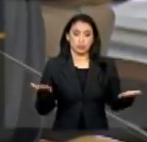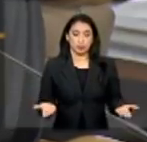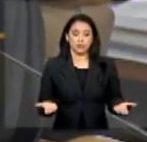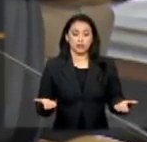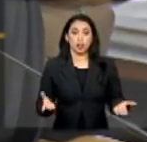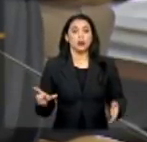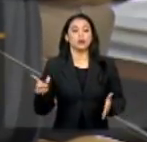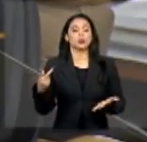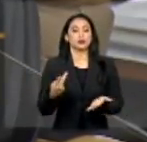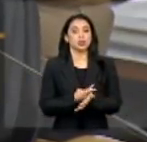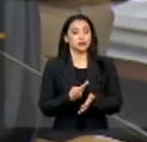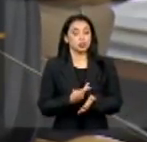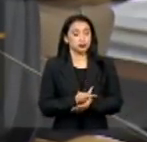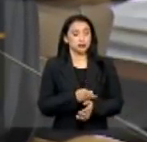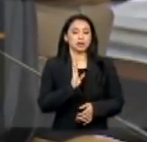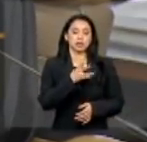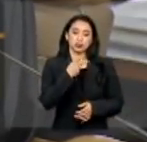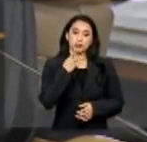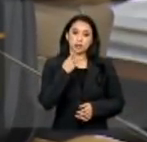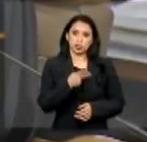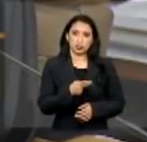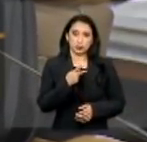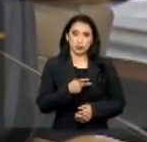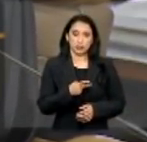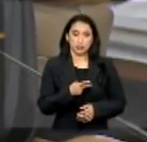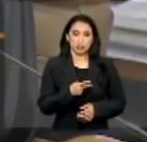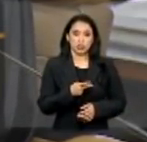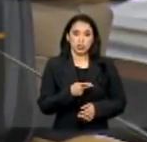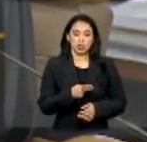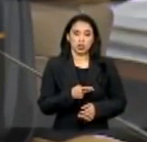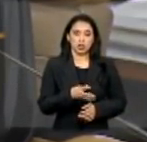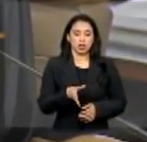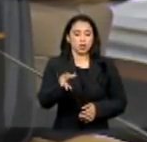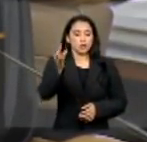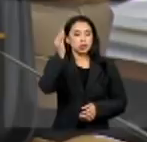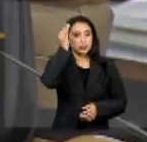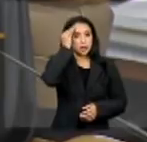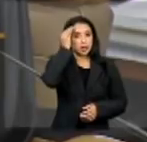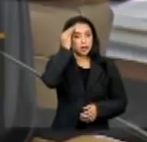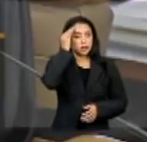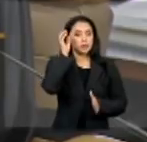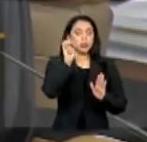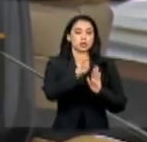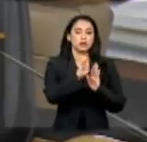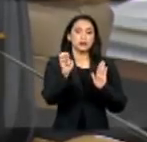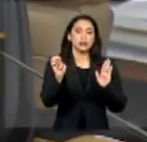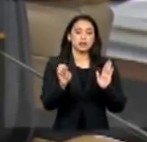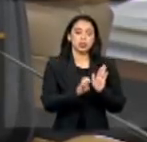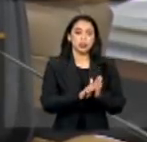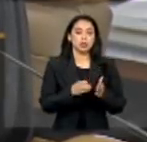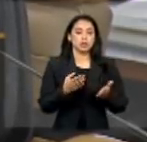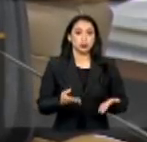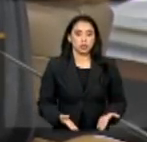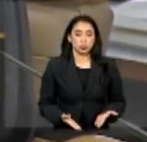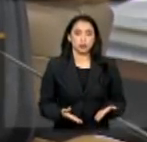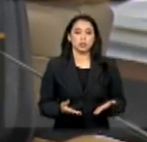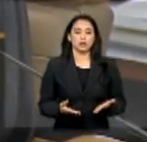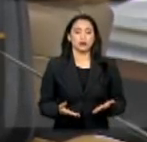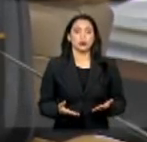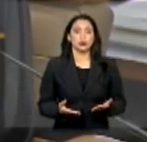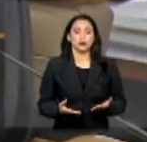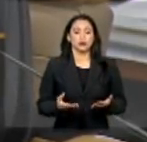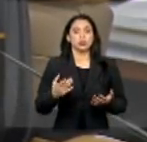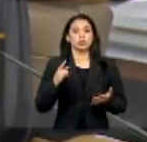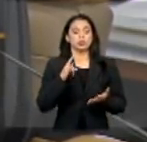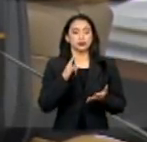há como já disse é uma hermenêutica da compreensão do estatuto funcional das garantias processuais